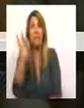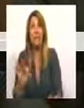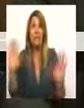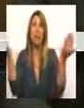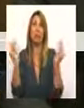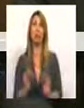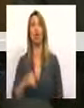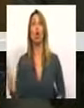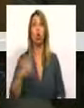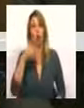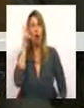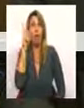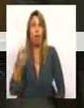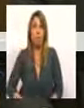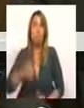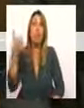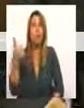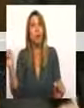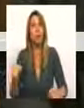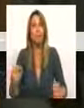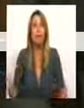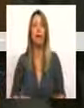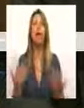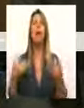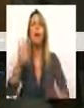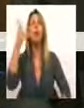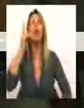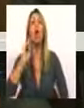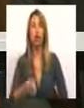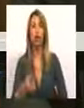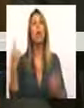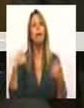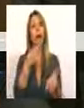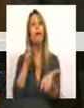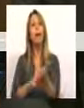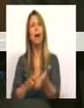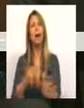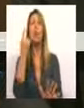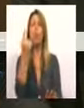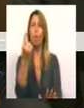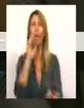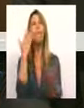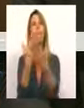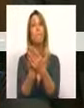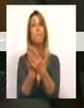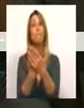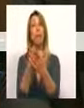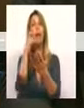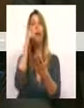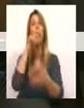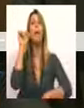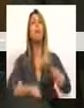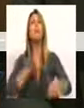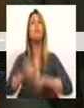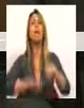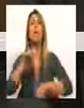muito melhor mas acontece que há uma razão de ser para si a privar é condutores de bicicletas e